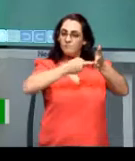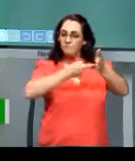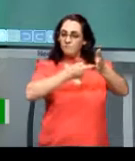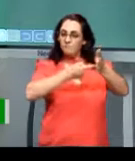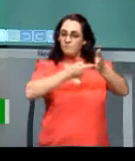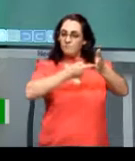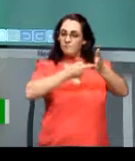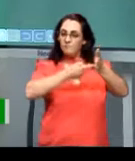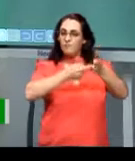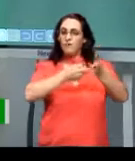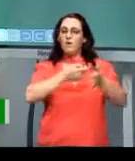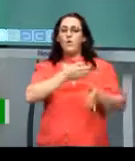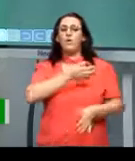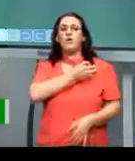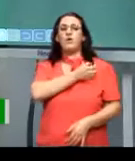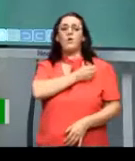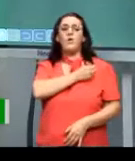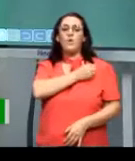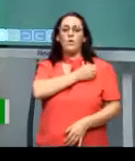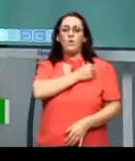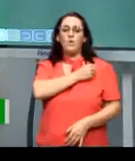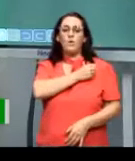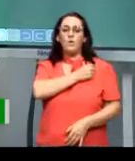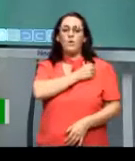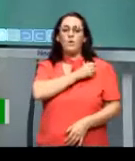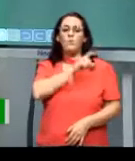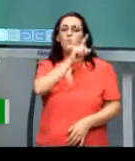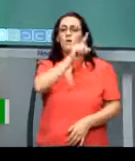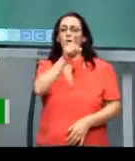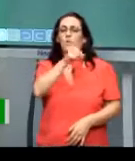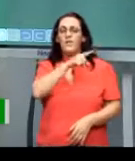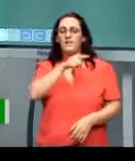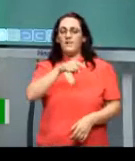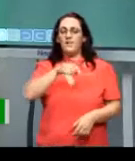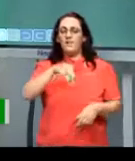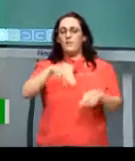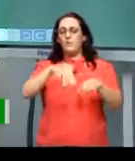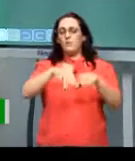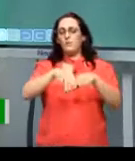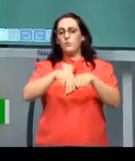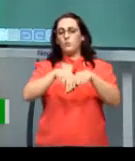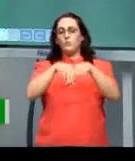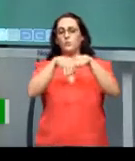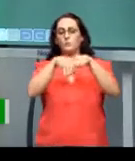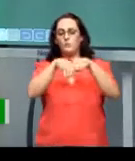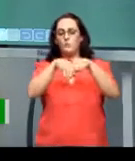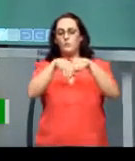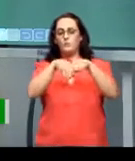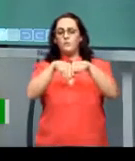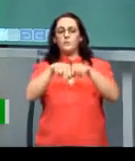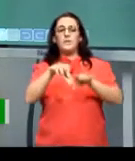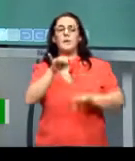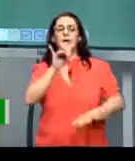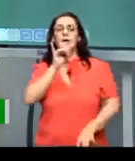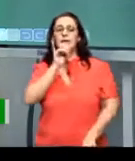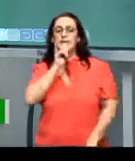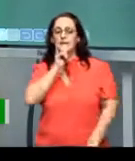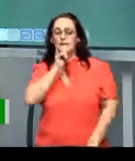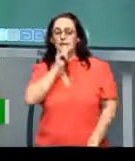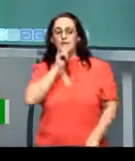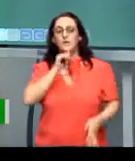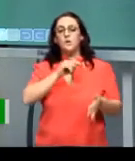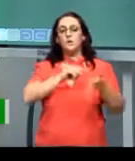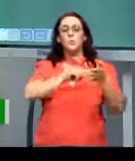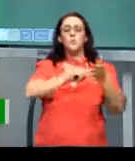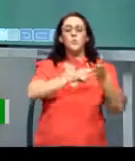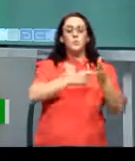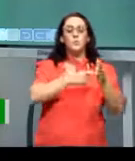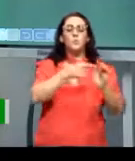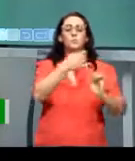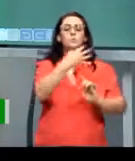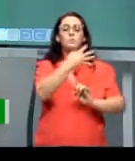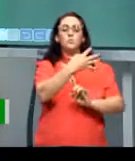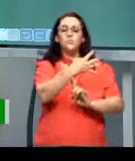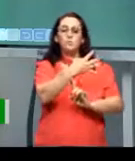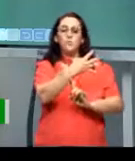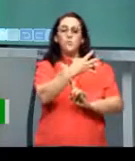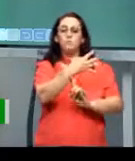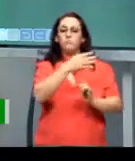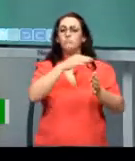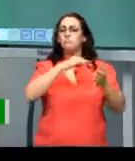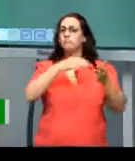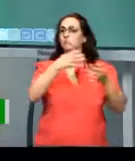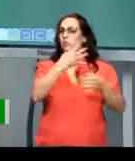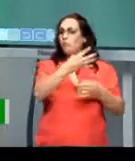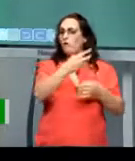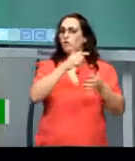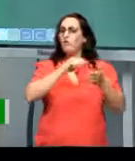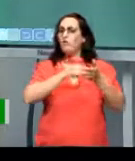números inteiros naturais. Então, o múltiplo de 4, 4 vezes 1 igual